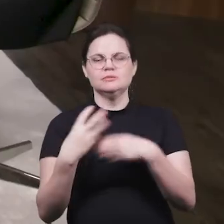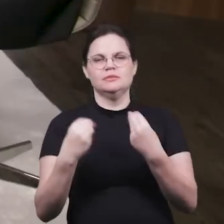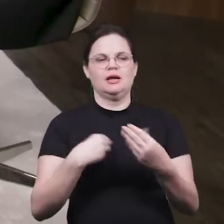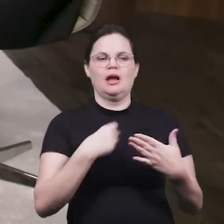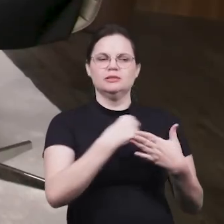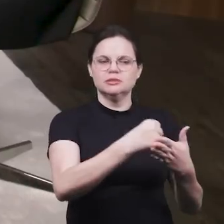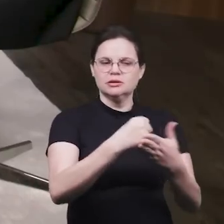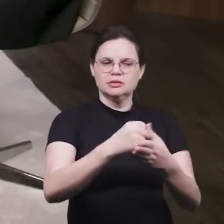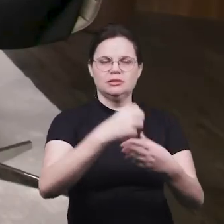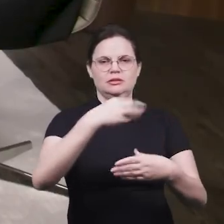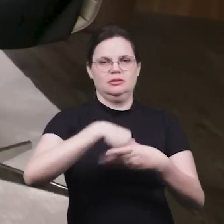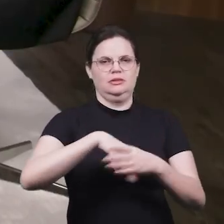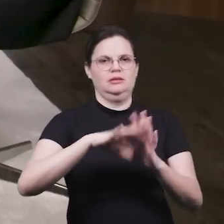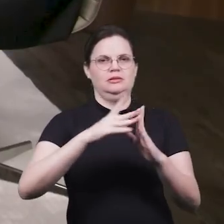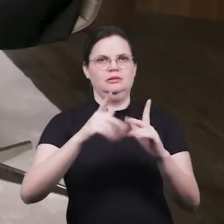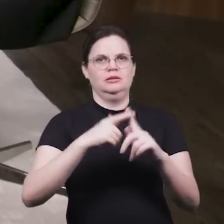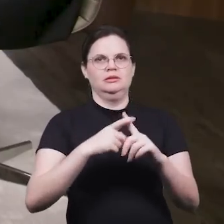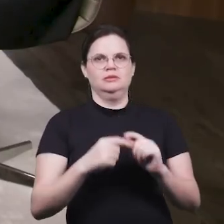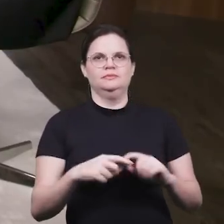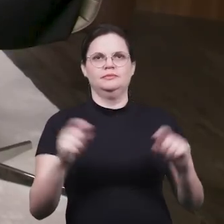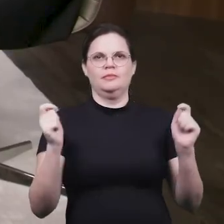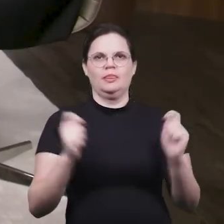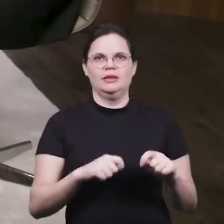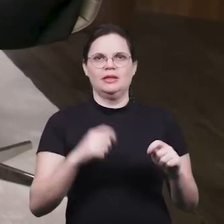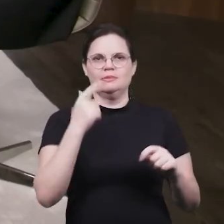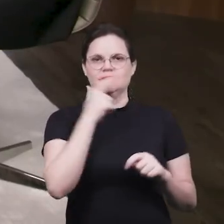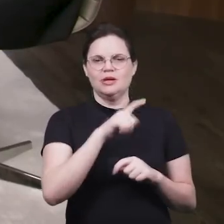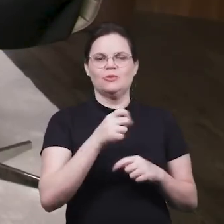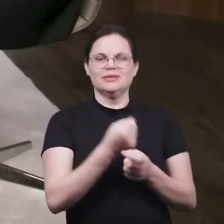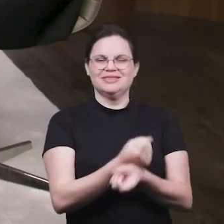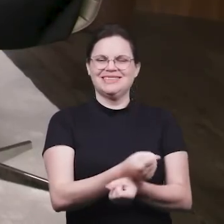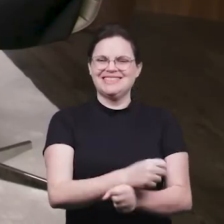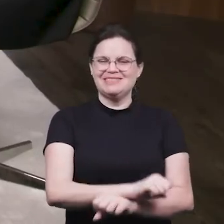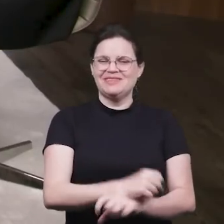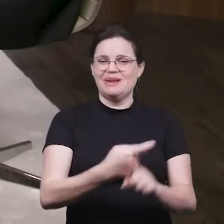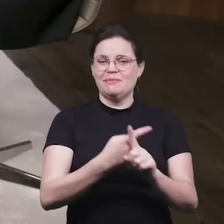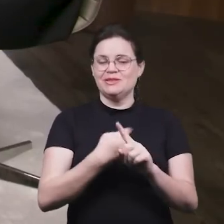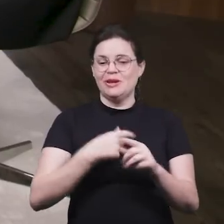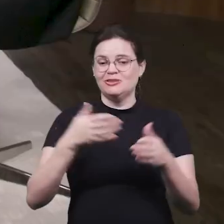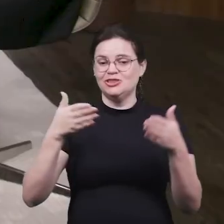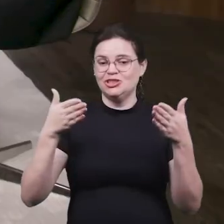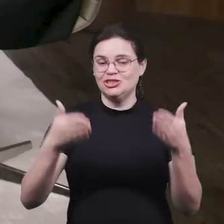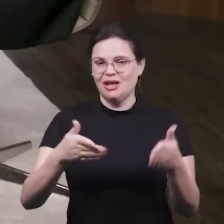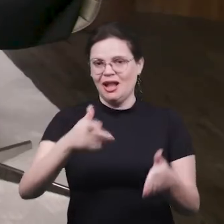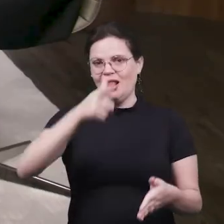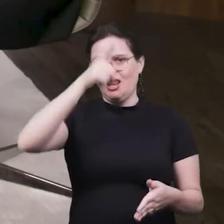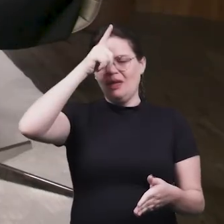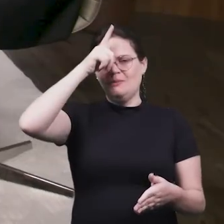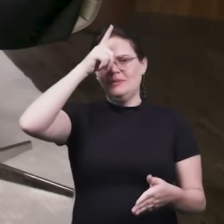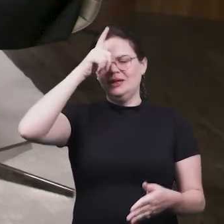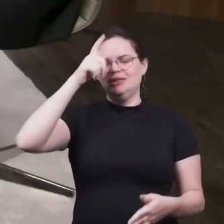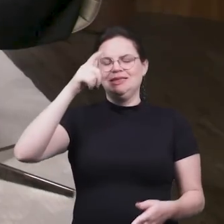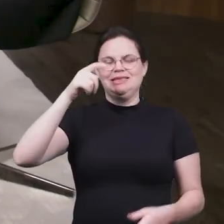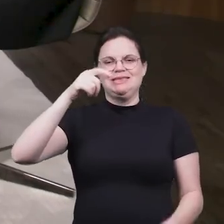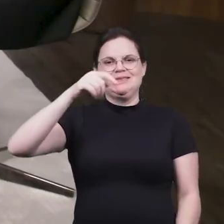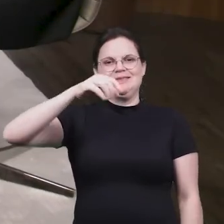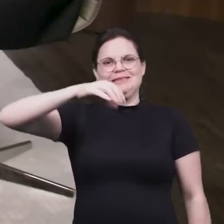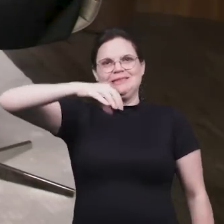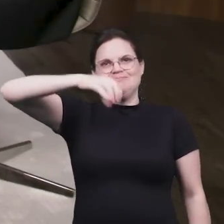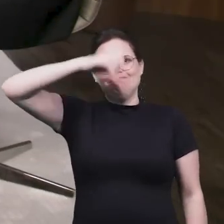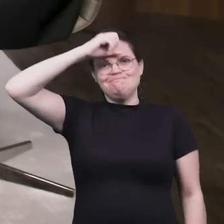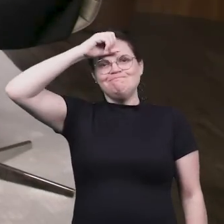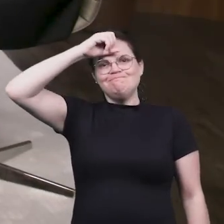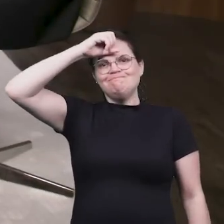lá. Você consegue se virar, mas quando eu cheguei na Alemanha, não estava entendendo